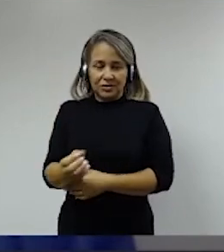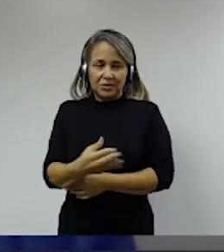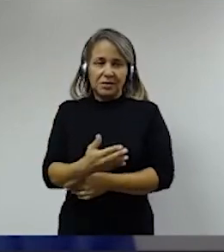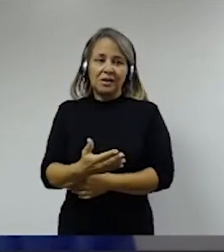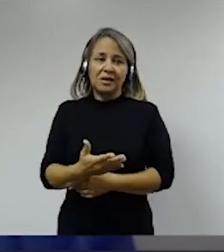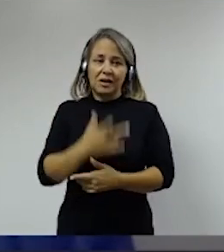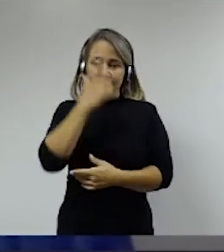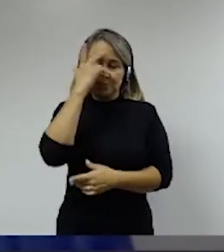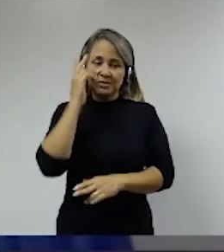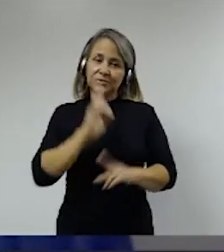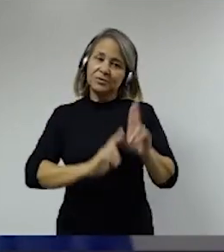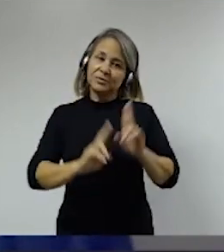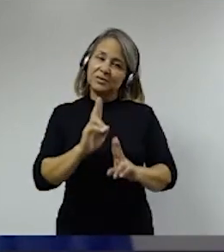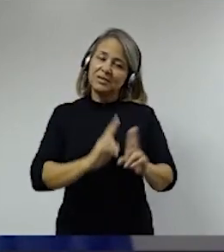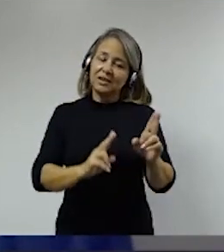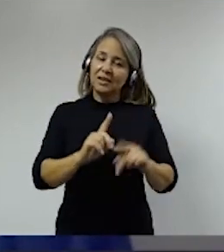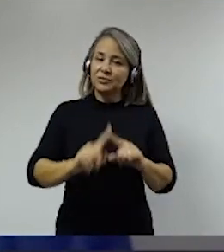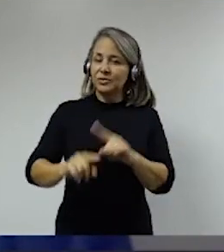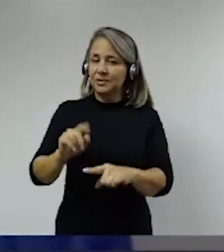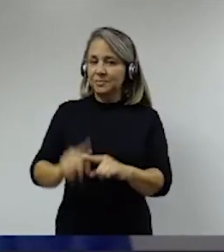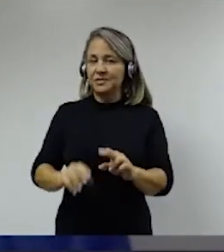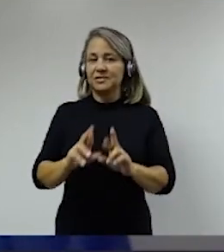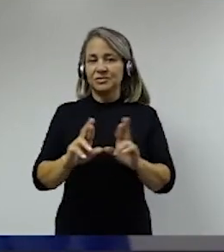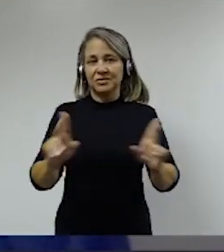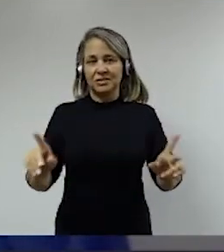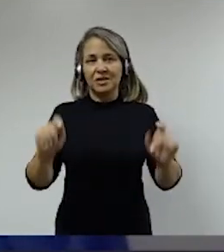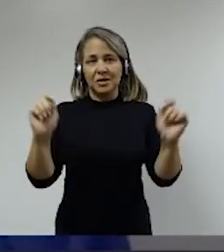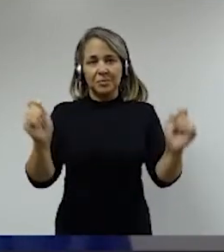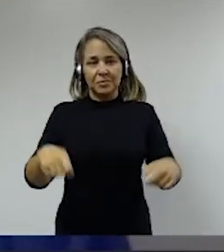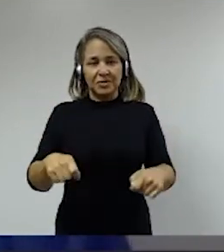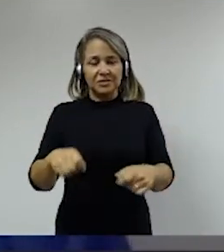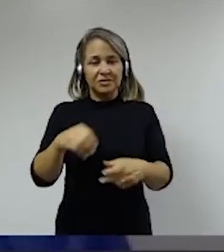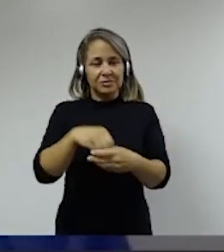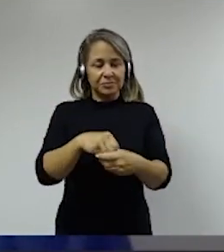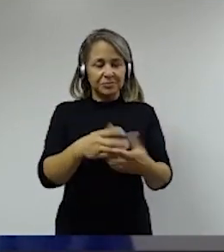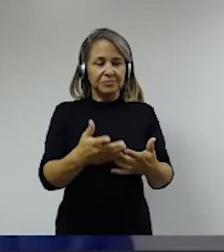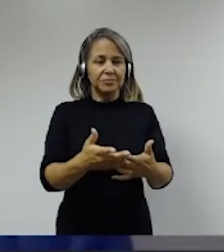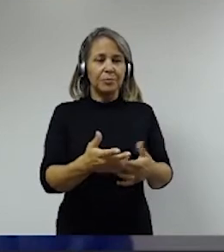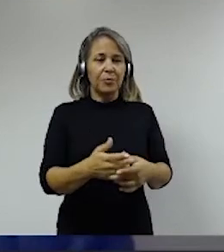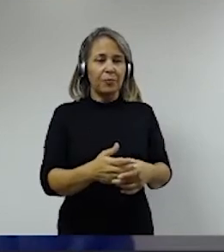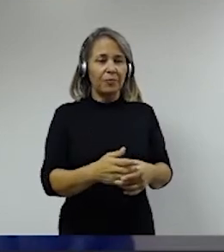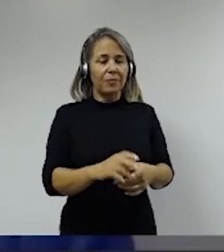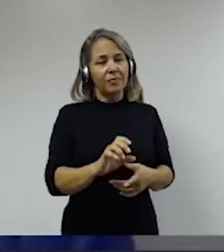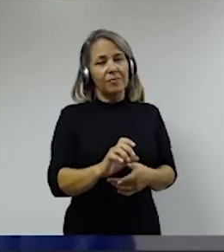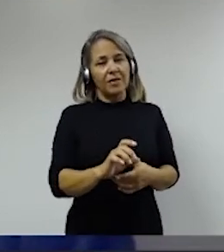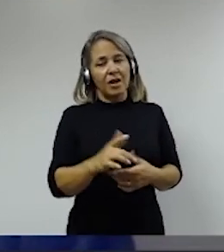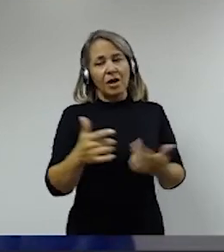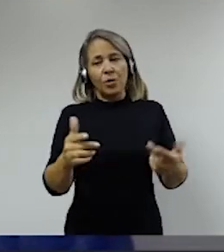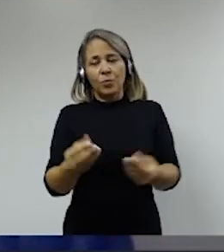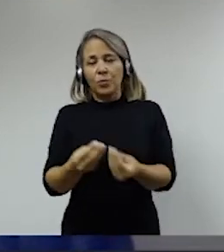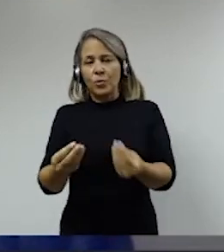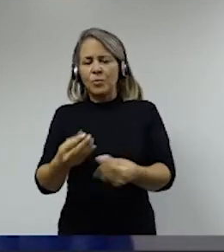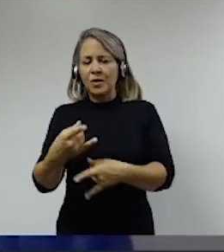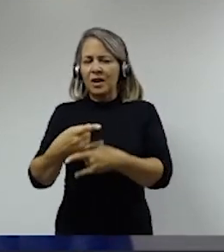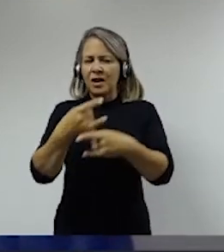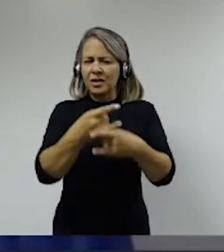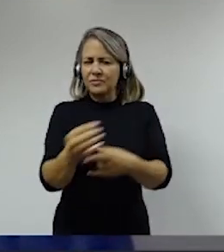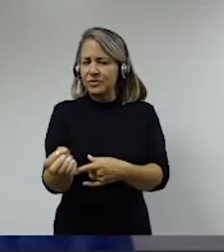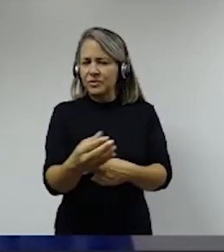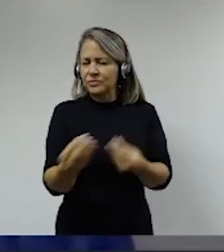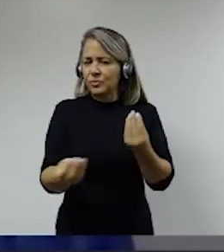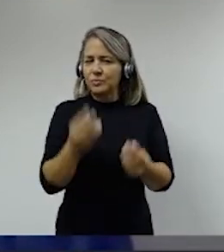utilizar essas ferramentas de forma diferente, né? Seja no incremento do streaming, seja em novas formas de live. Como é que vocês